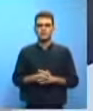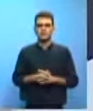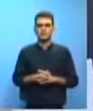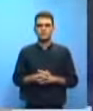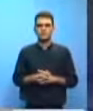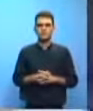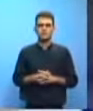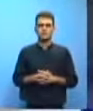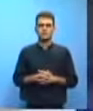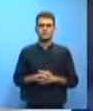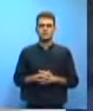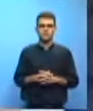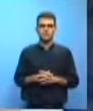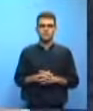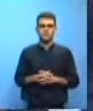não é resolve.